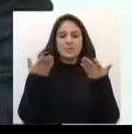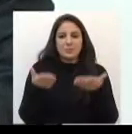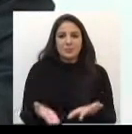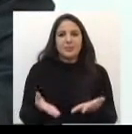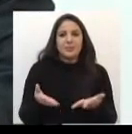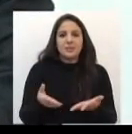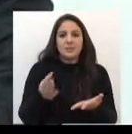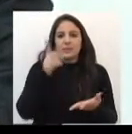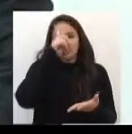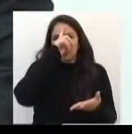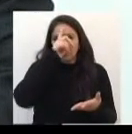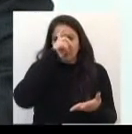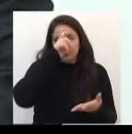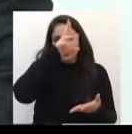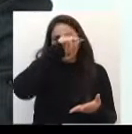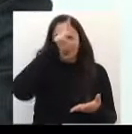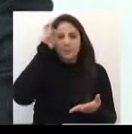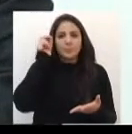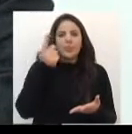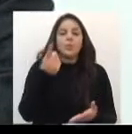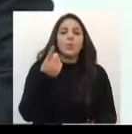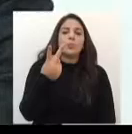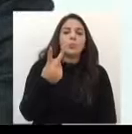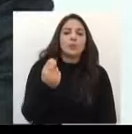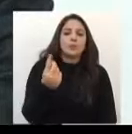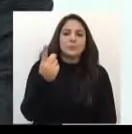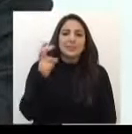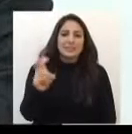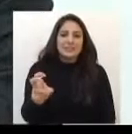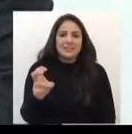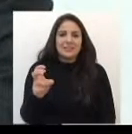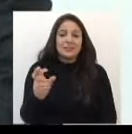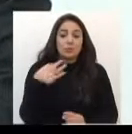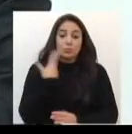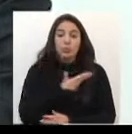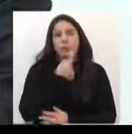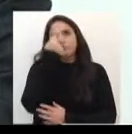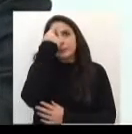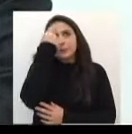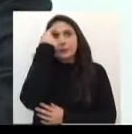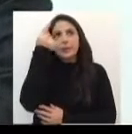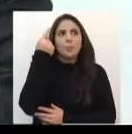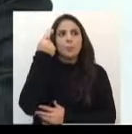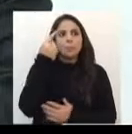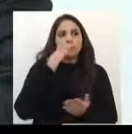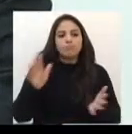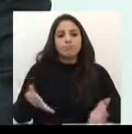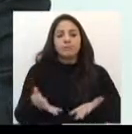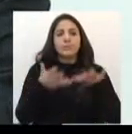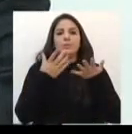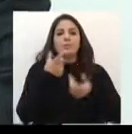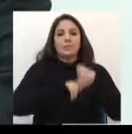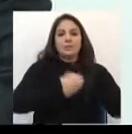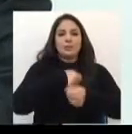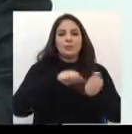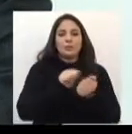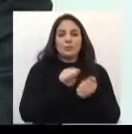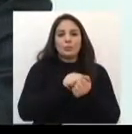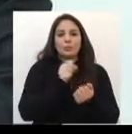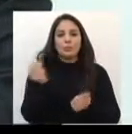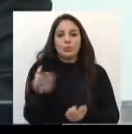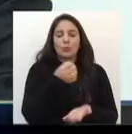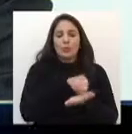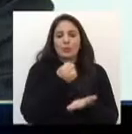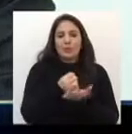Hospital Municipal, ainda em 2015, nós tínhamos projetado incentivos financeiros junto ao novo contrato com o Sistema Único de